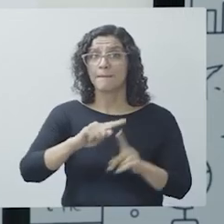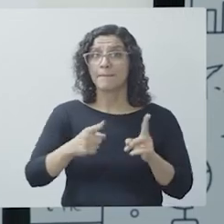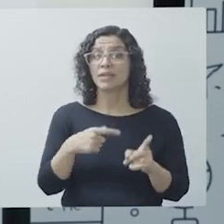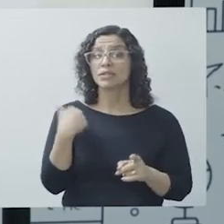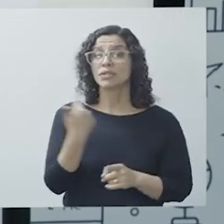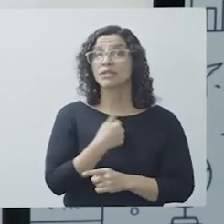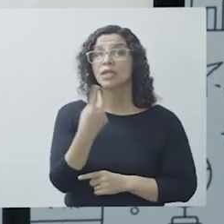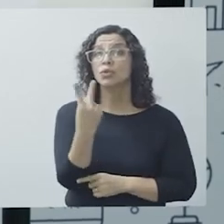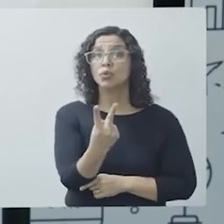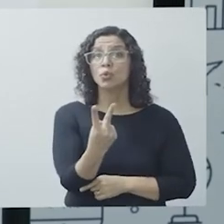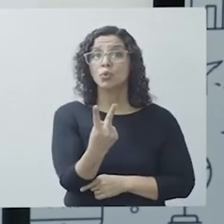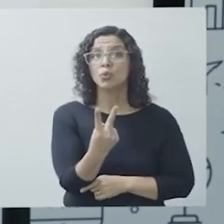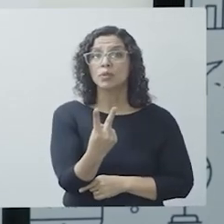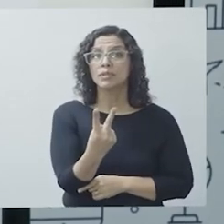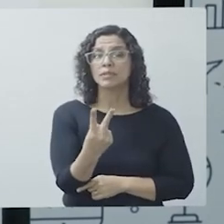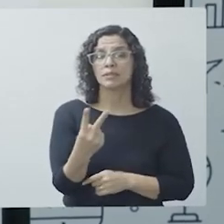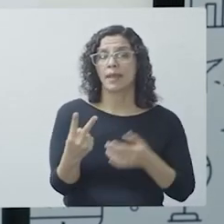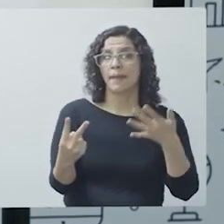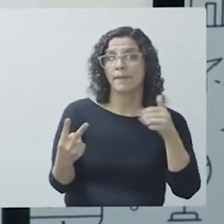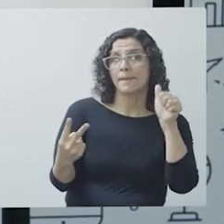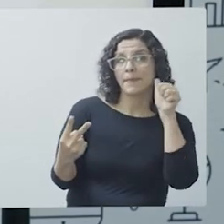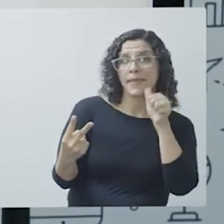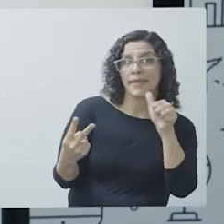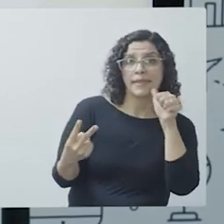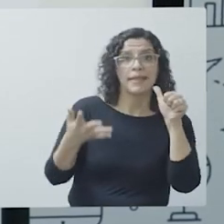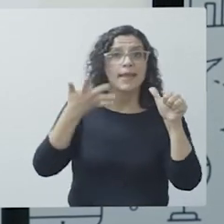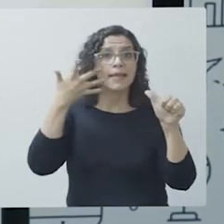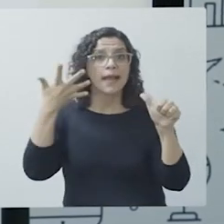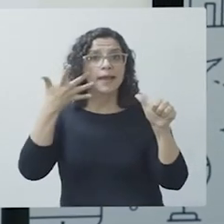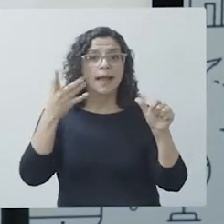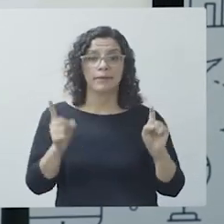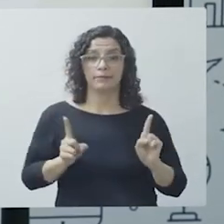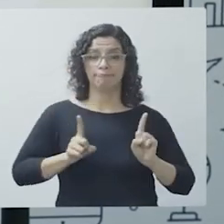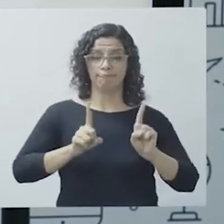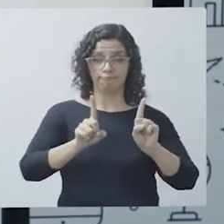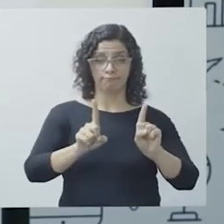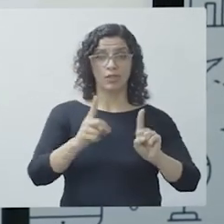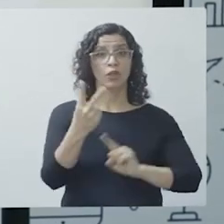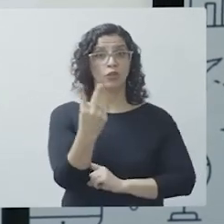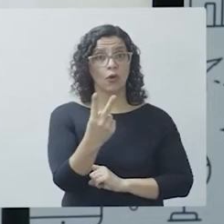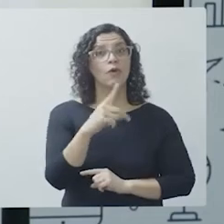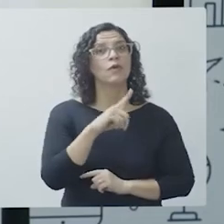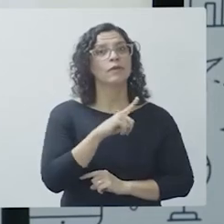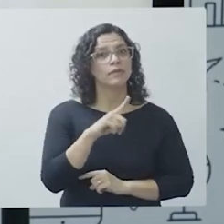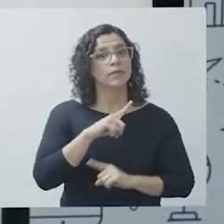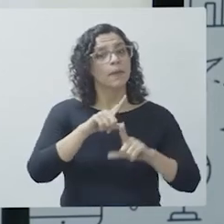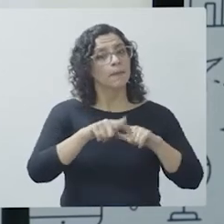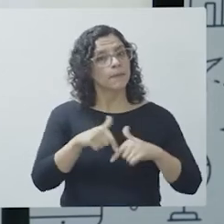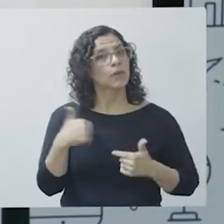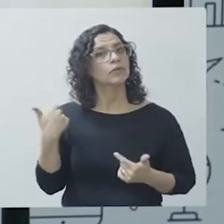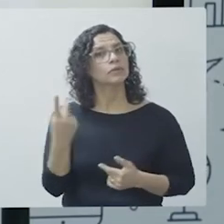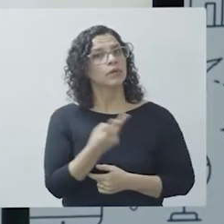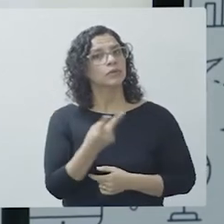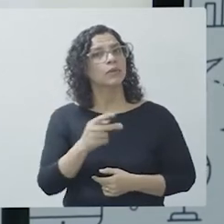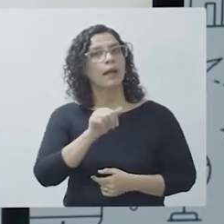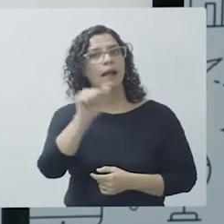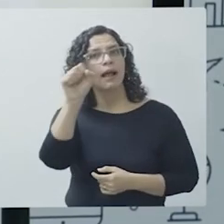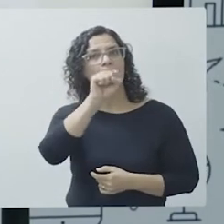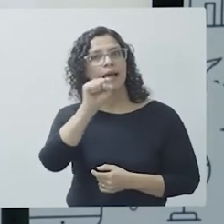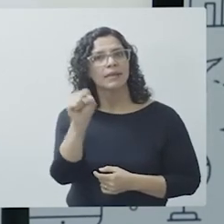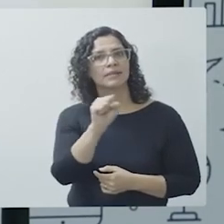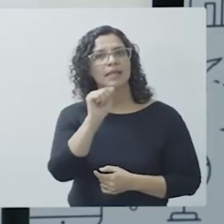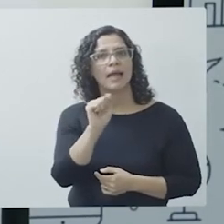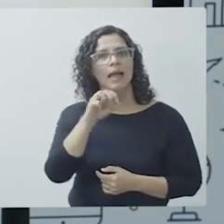amiga. Mas são duas amigas, a menina e a sua gata. Então, elas